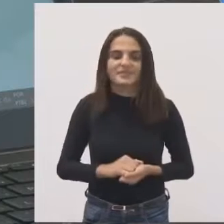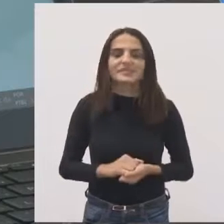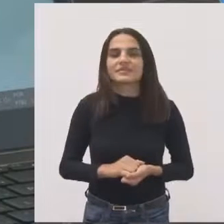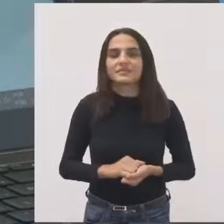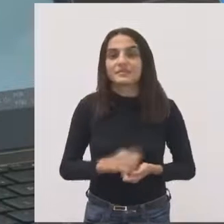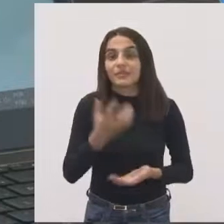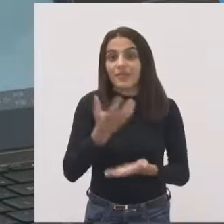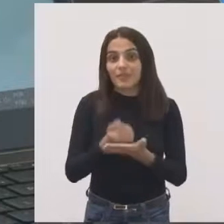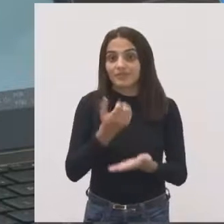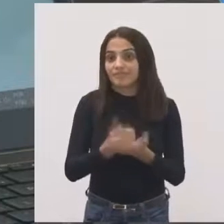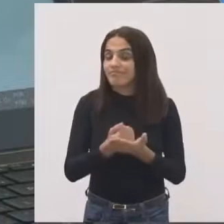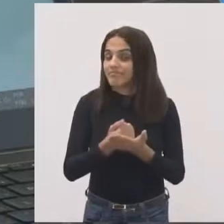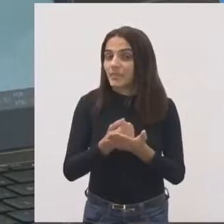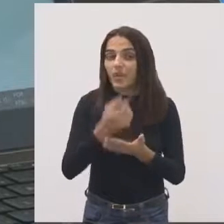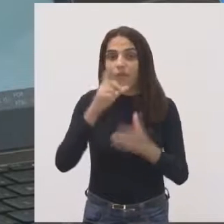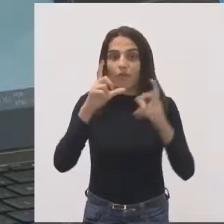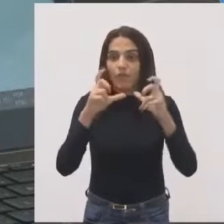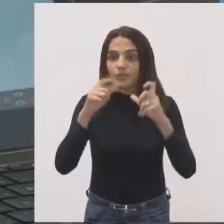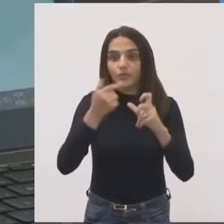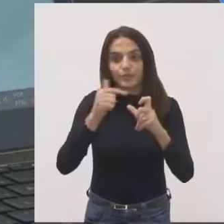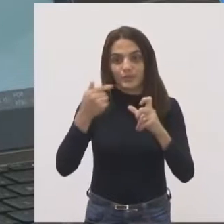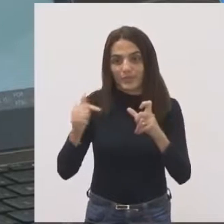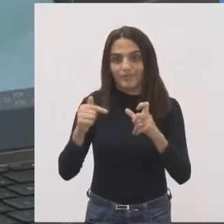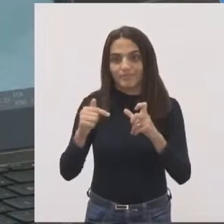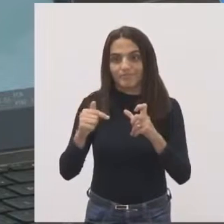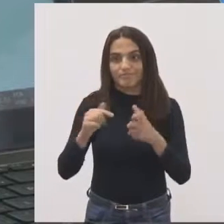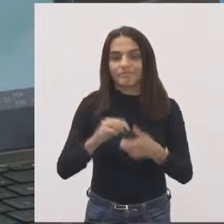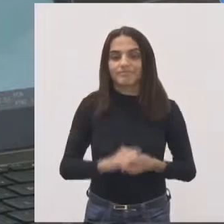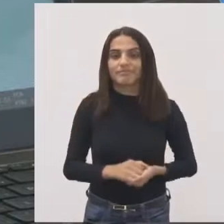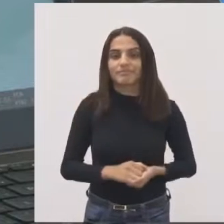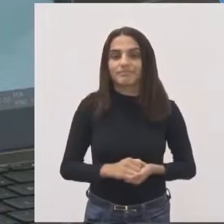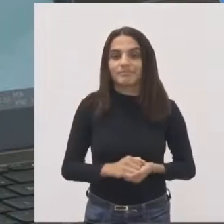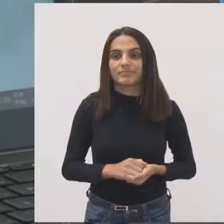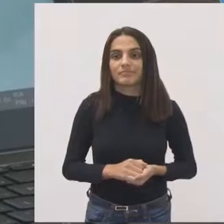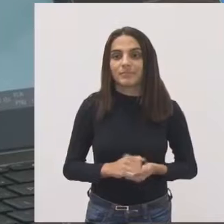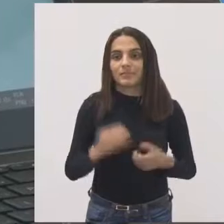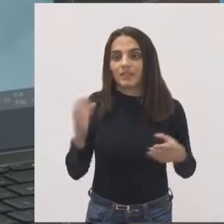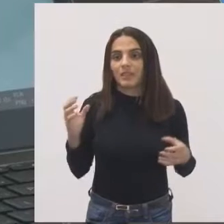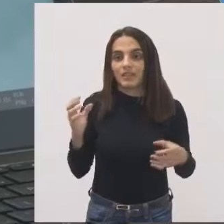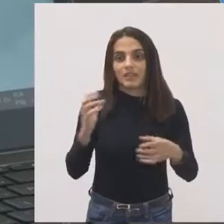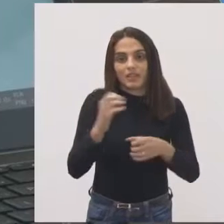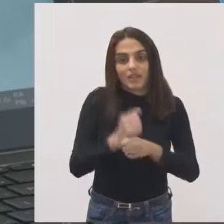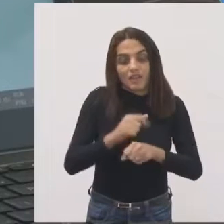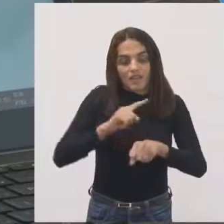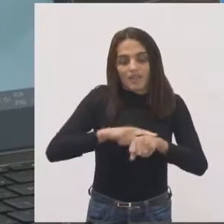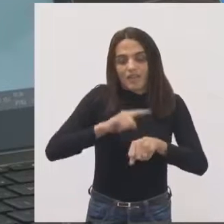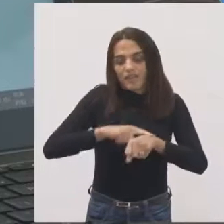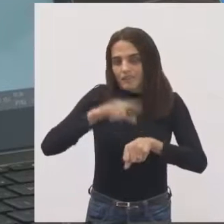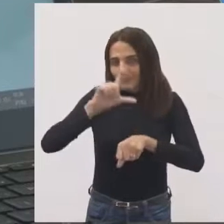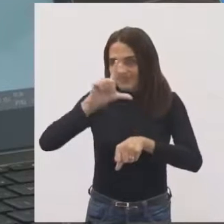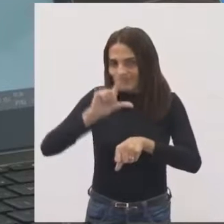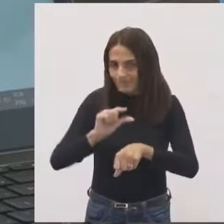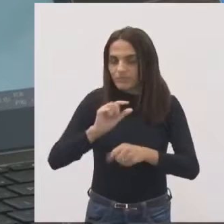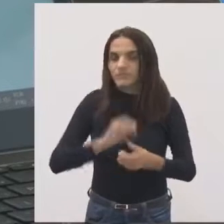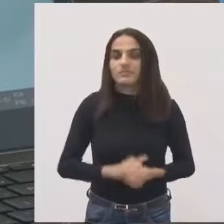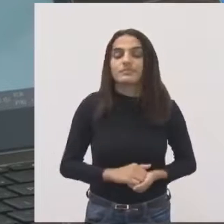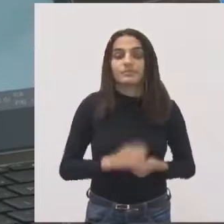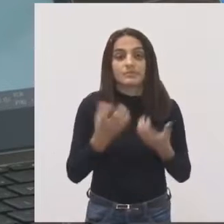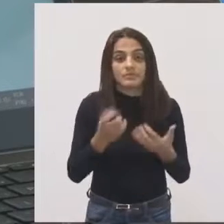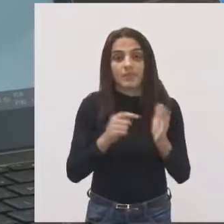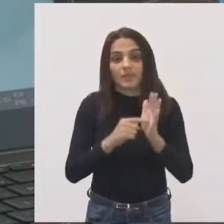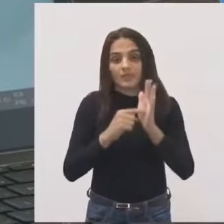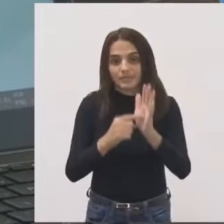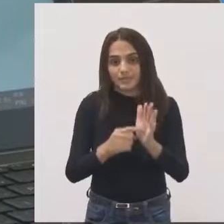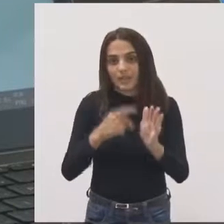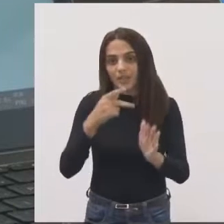vem instalado Fotos. Então, ele está fazendo o download aqui. Eu não vou completar porque nós estamos com tempo curto. Eu quero muito falar o da Positivo